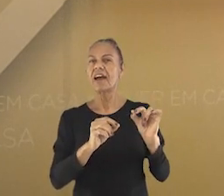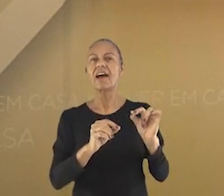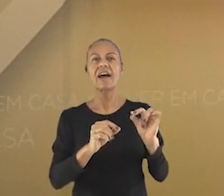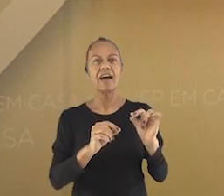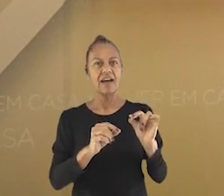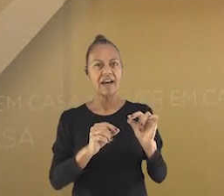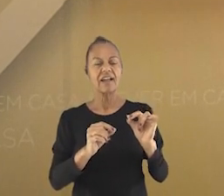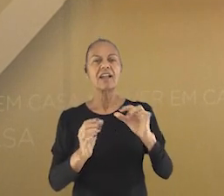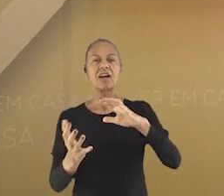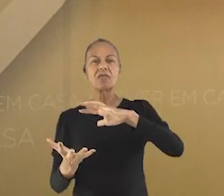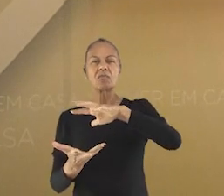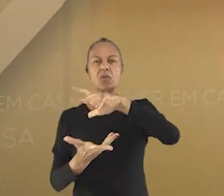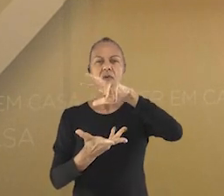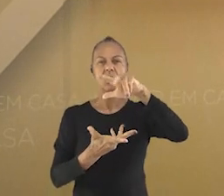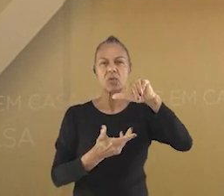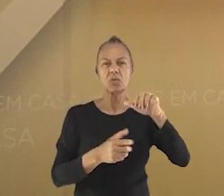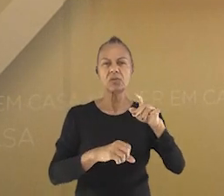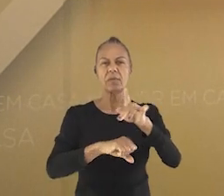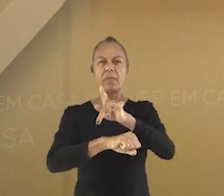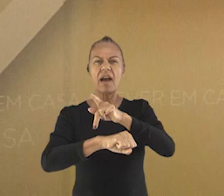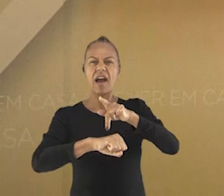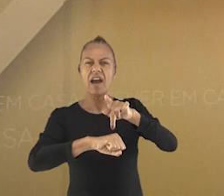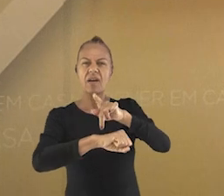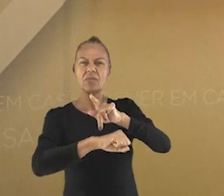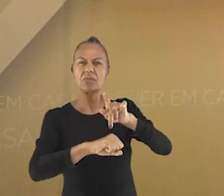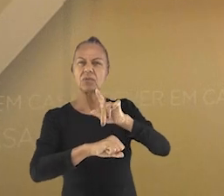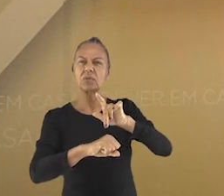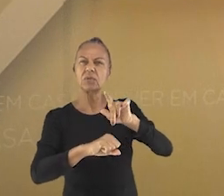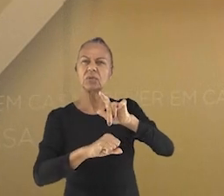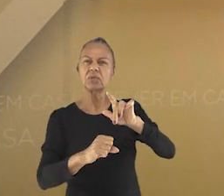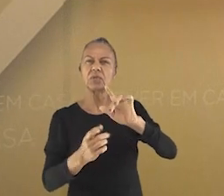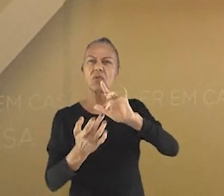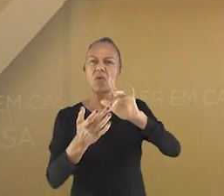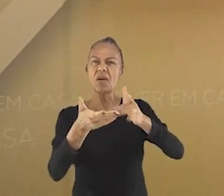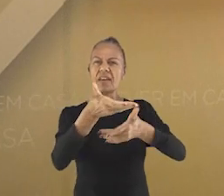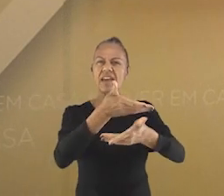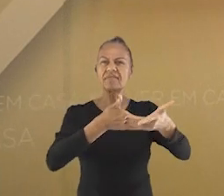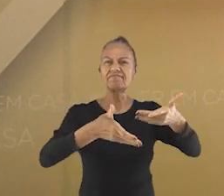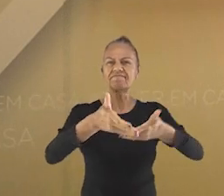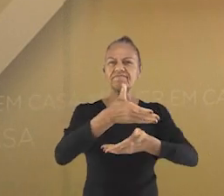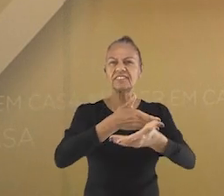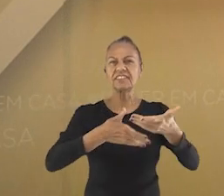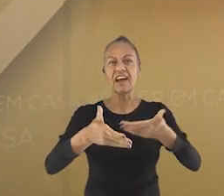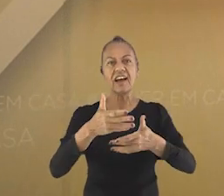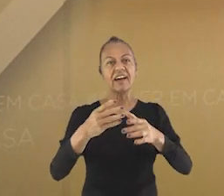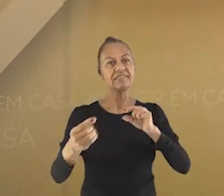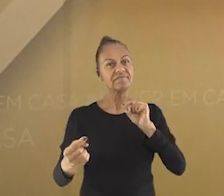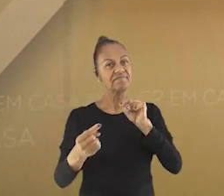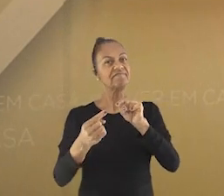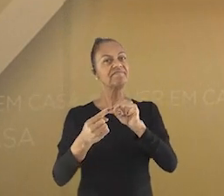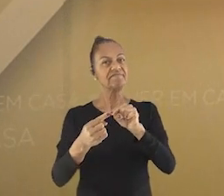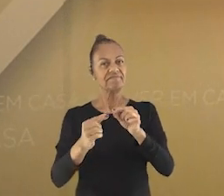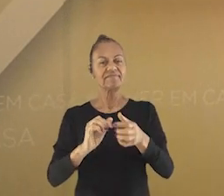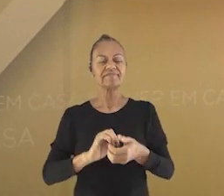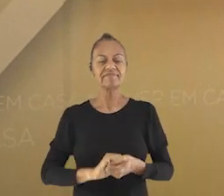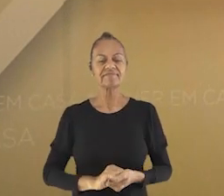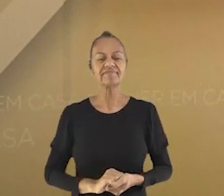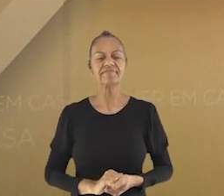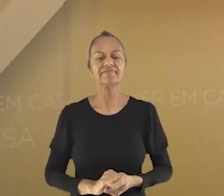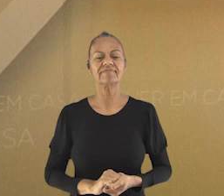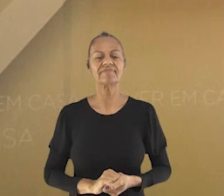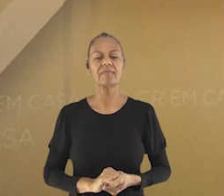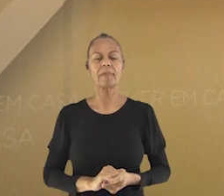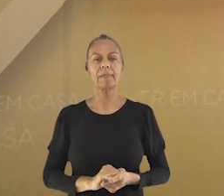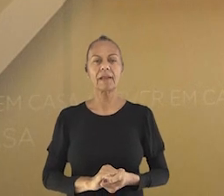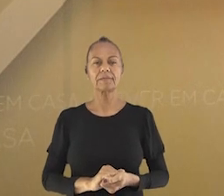ideia da globalização, da diminuição das fronteiras, a forma como as informações chegam